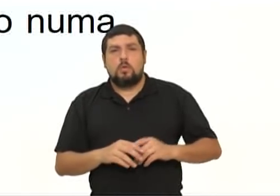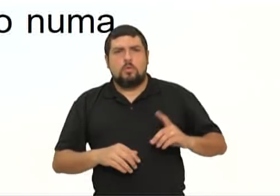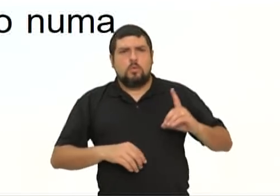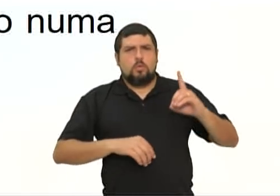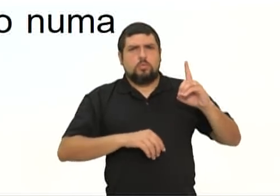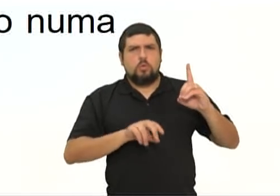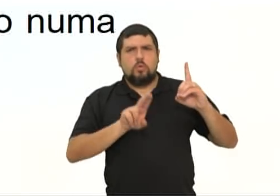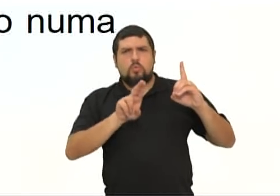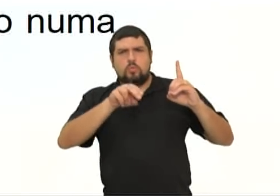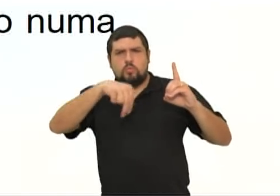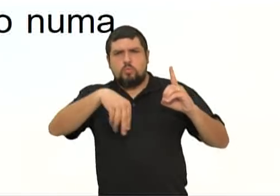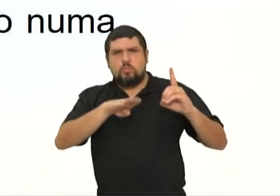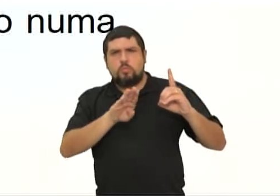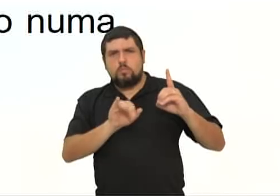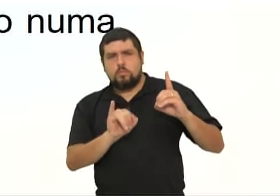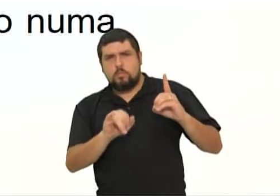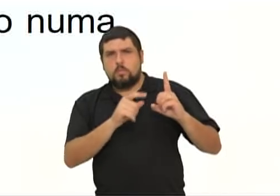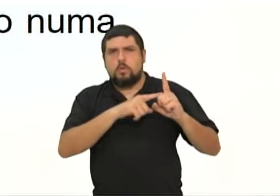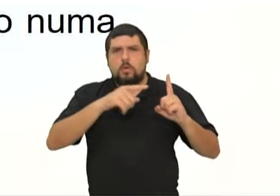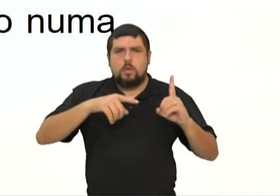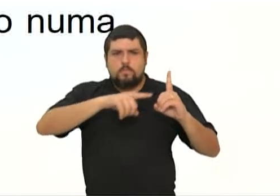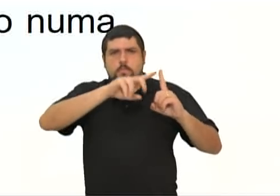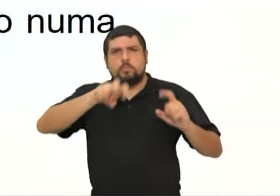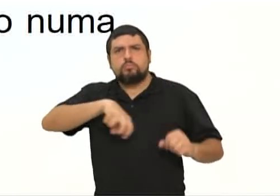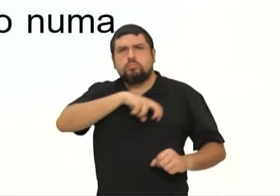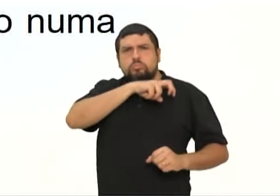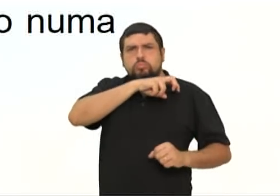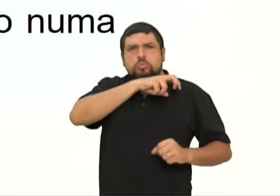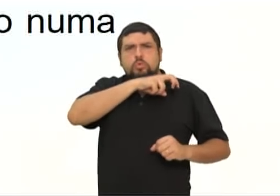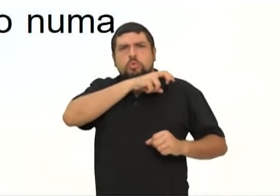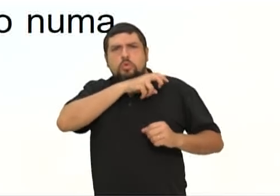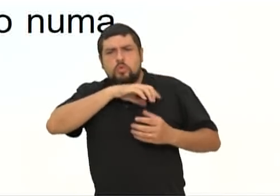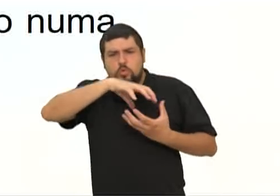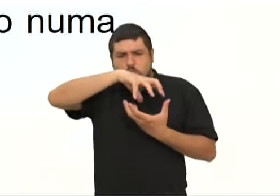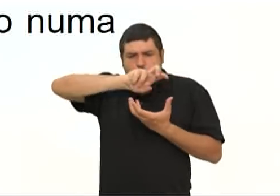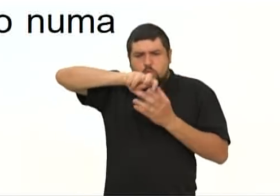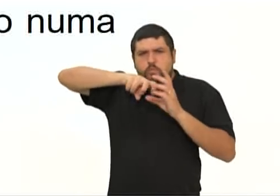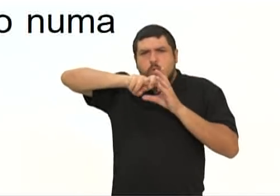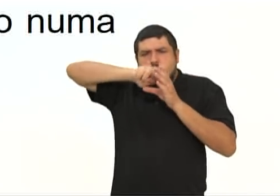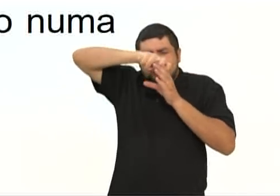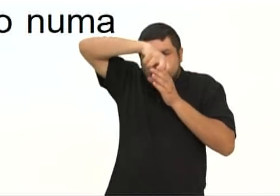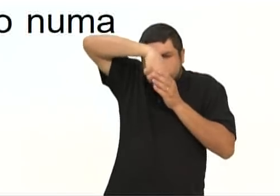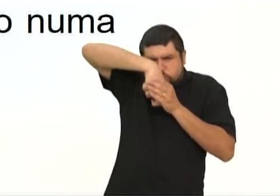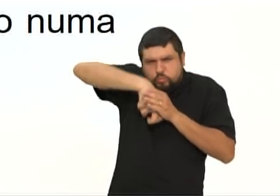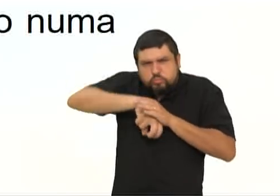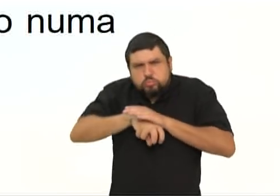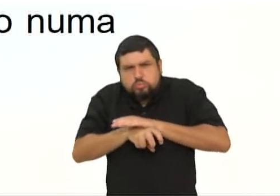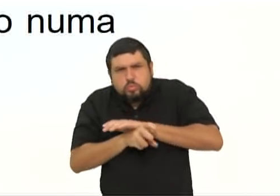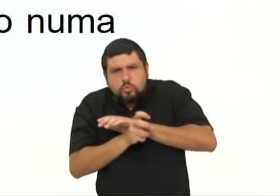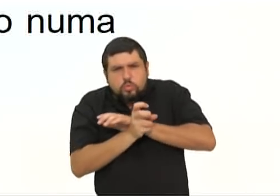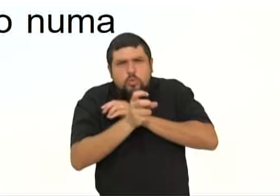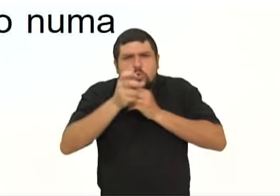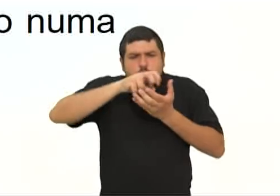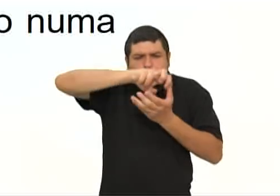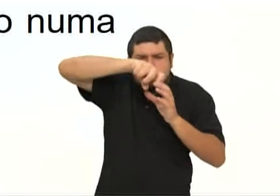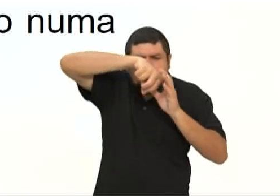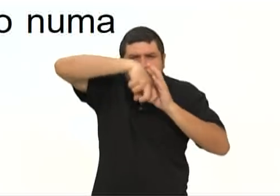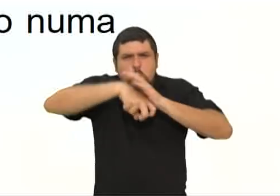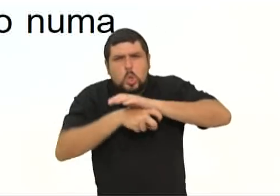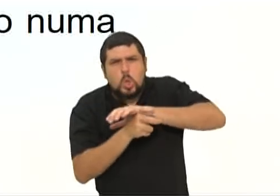esse deus serpente penetrou as entranhas da terra, rasgando a entranha da terra, se